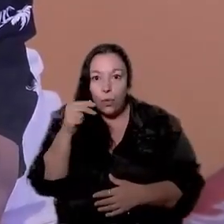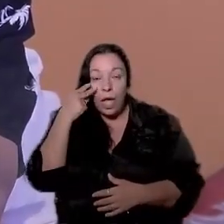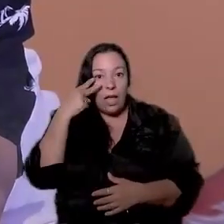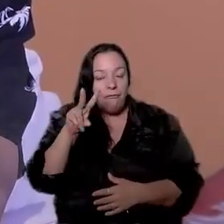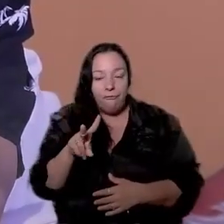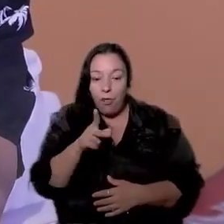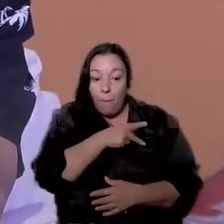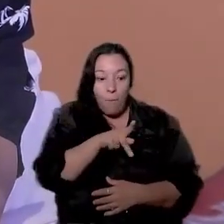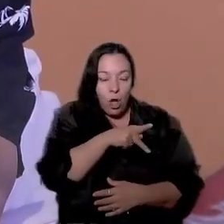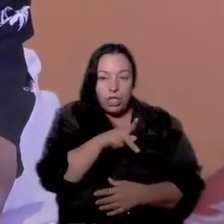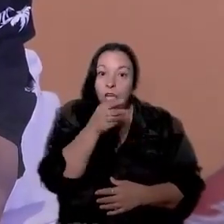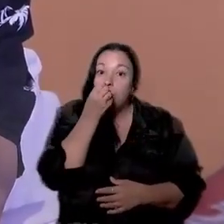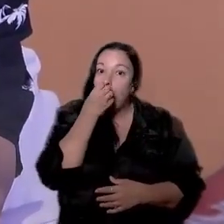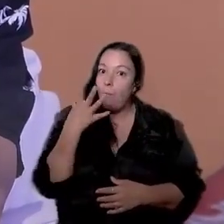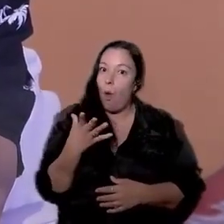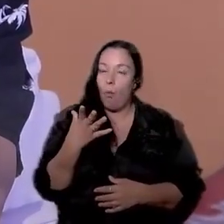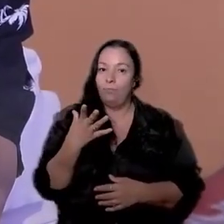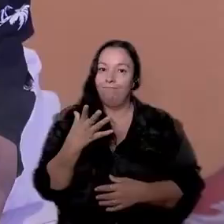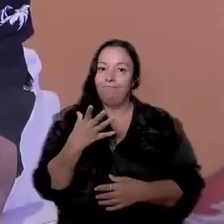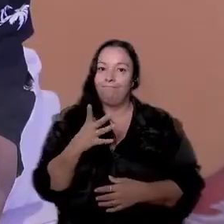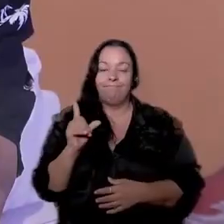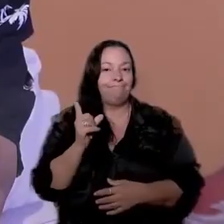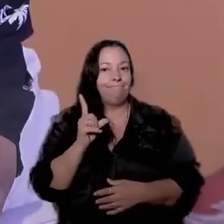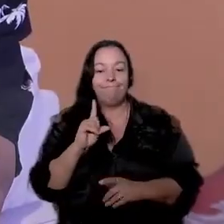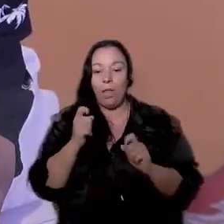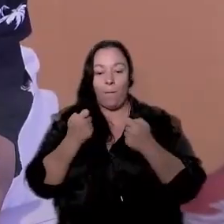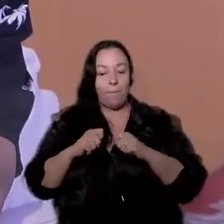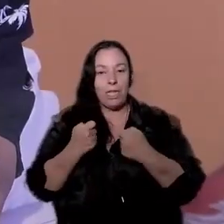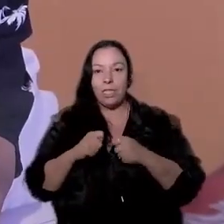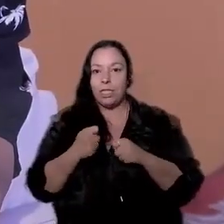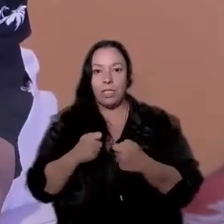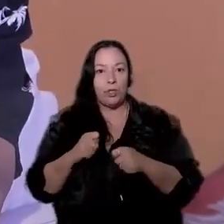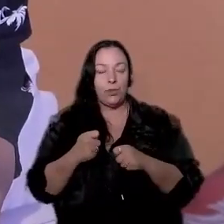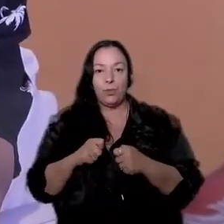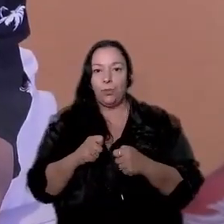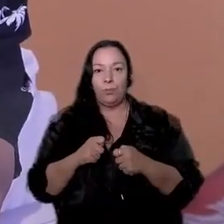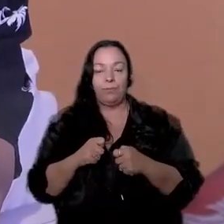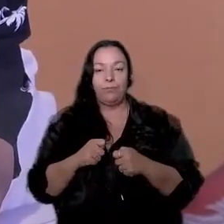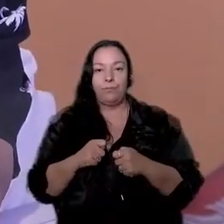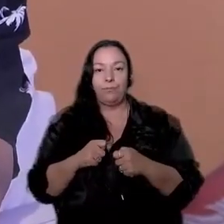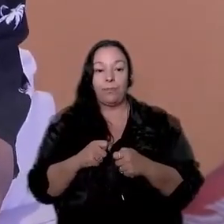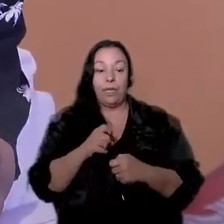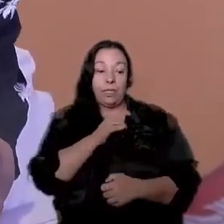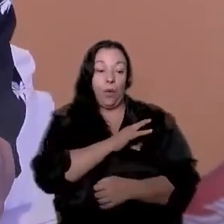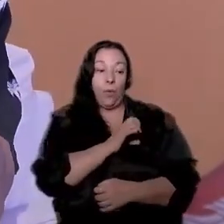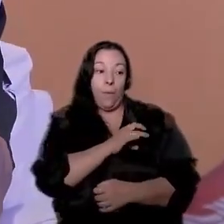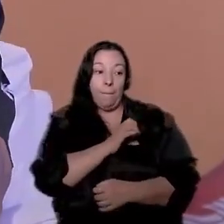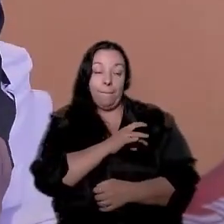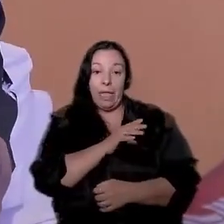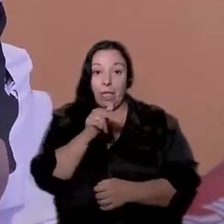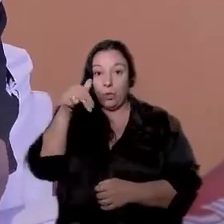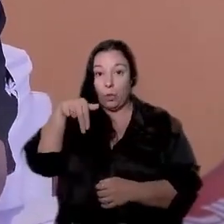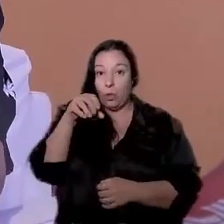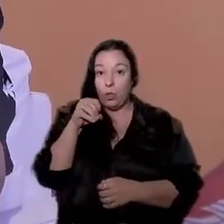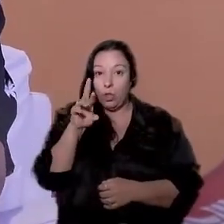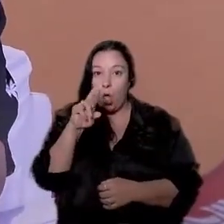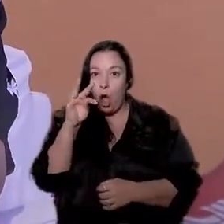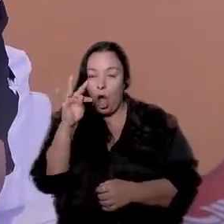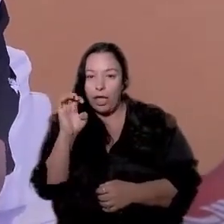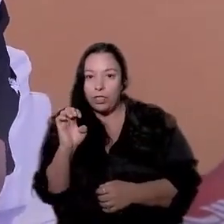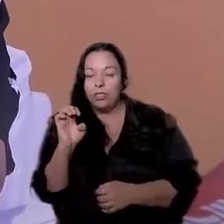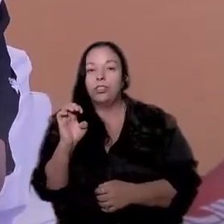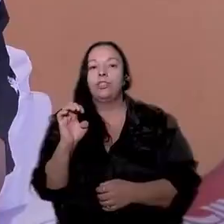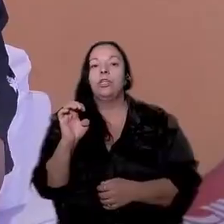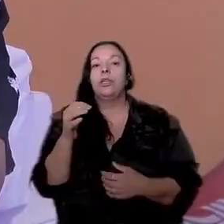de boa qualidade no Norte. E não precisou usar. Eu até disse, vocês que estão com medo de que o Norte não tenha